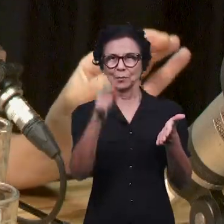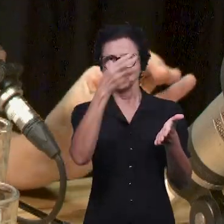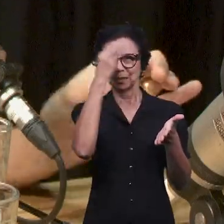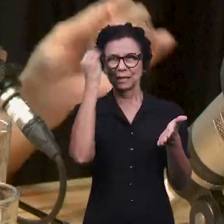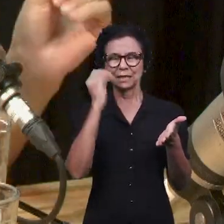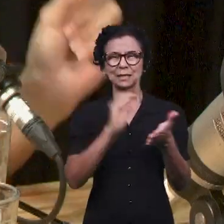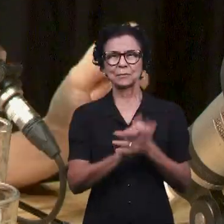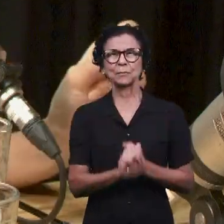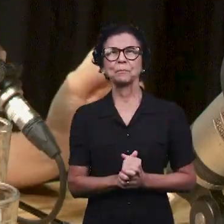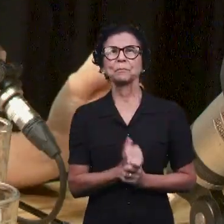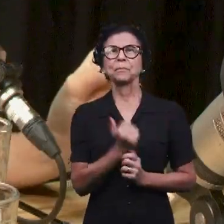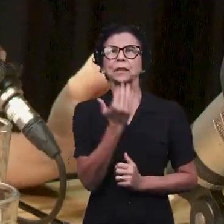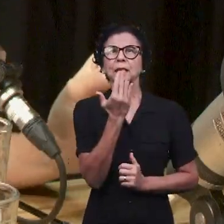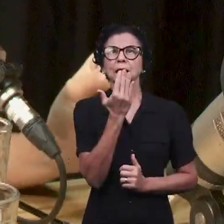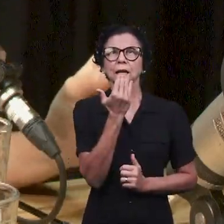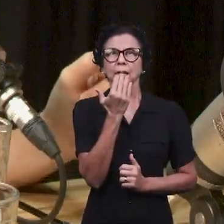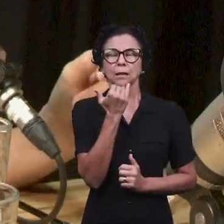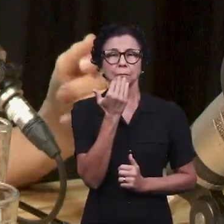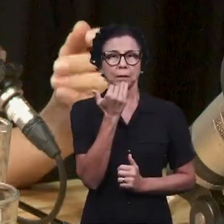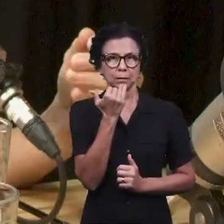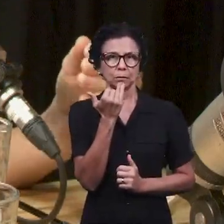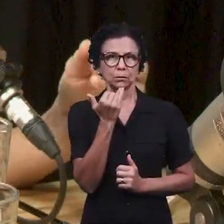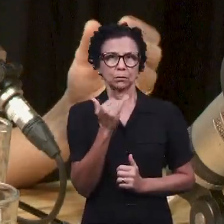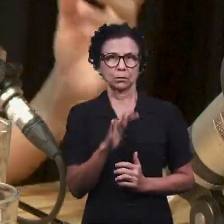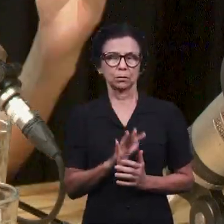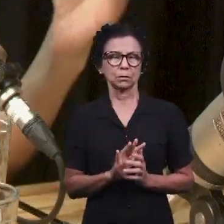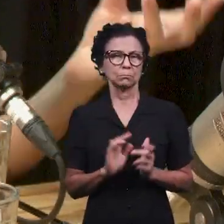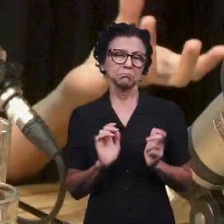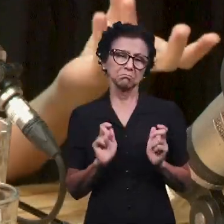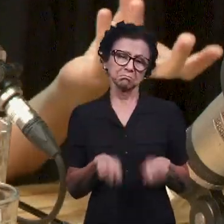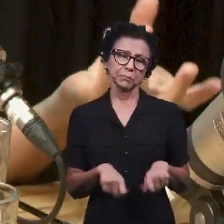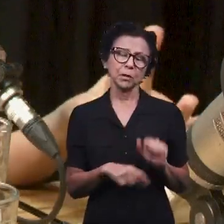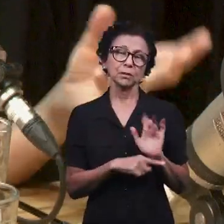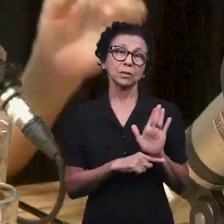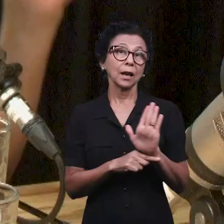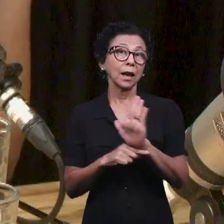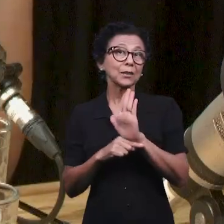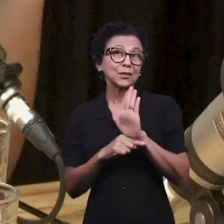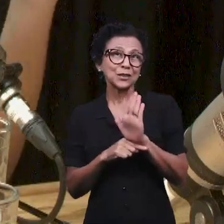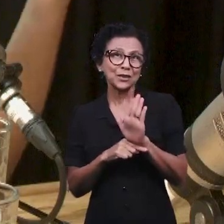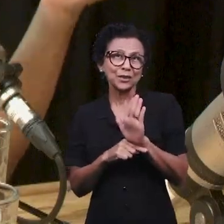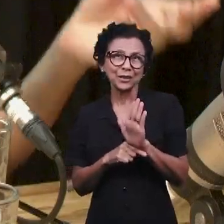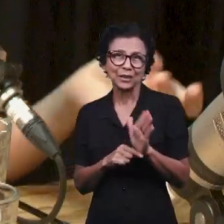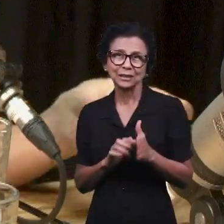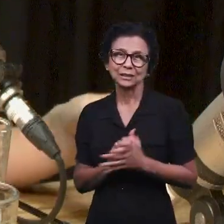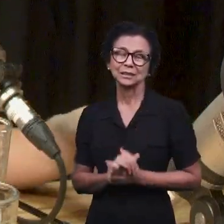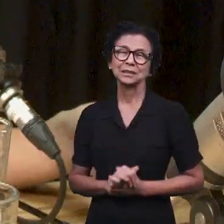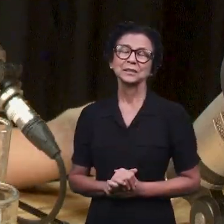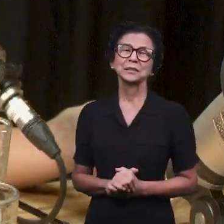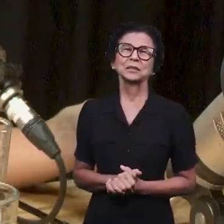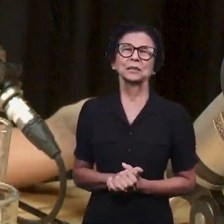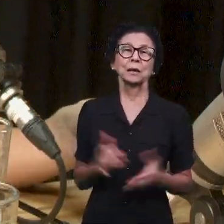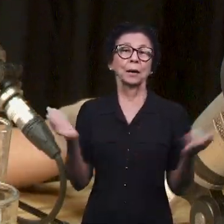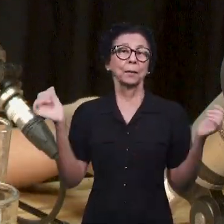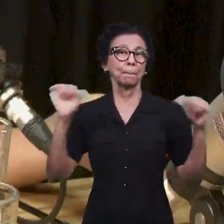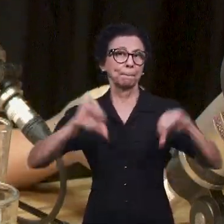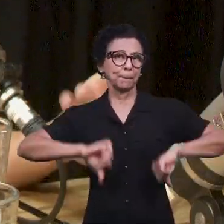esquecer. Os alimentos que eles podem ajudar, né? Ajudar a piorar, vamos colocar